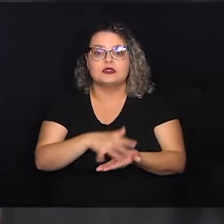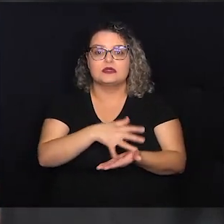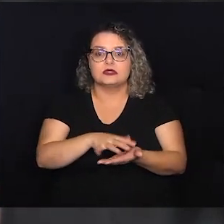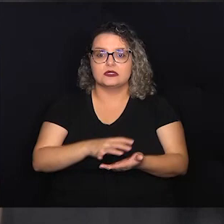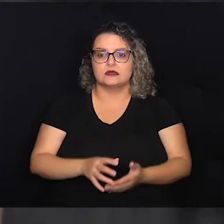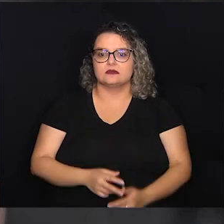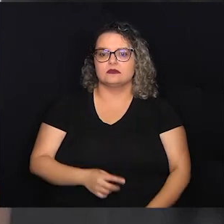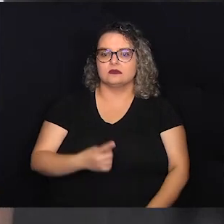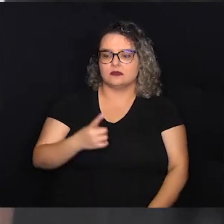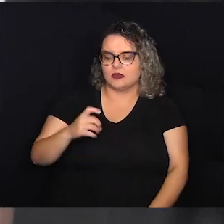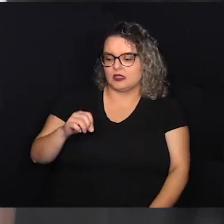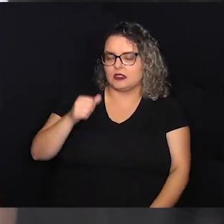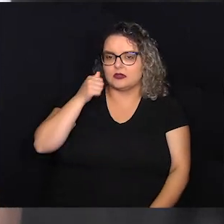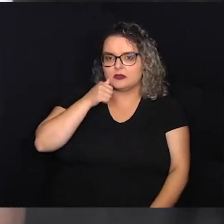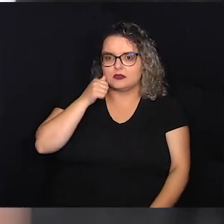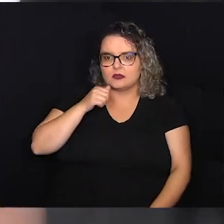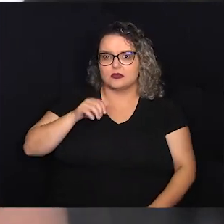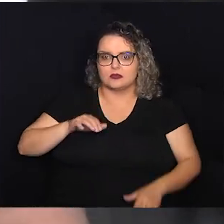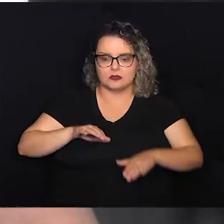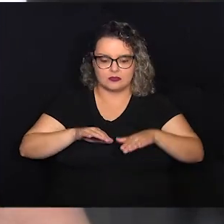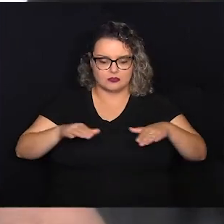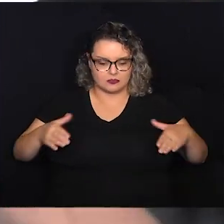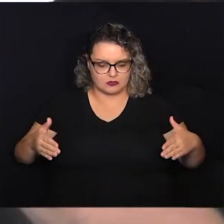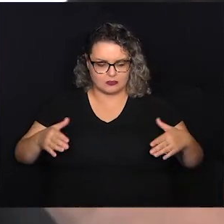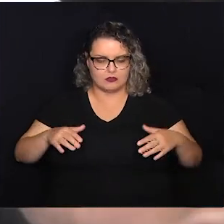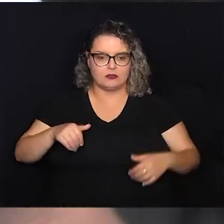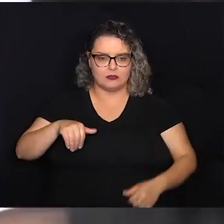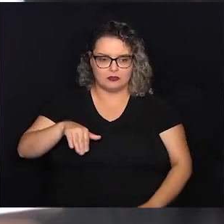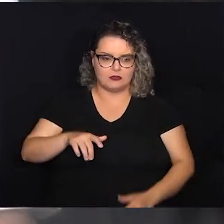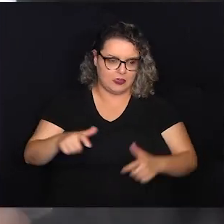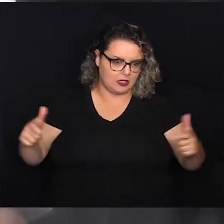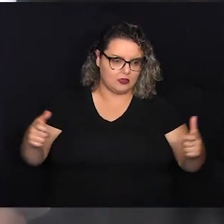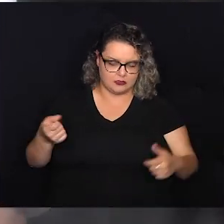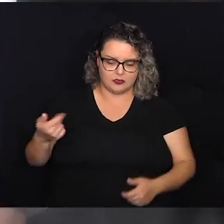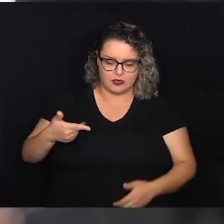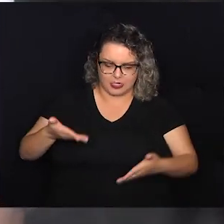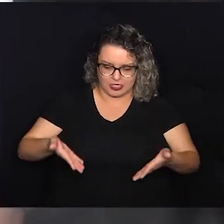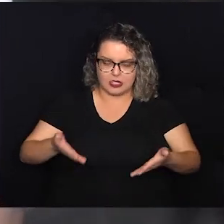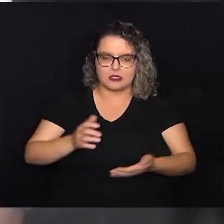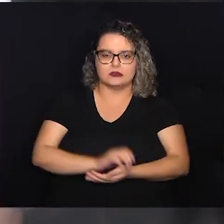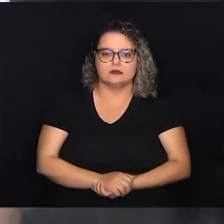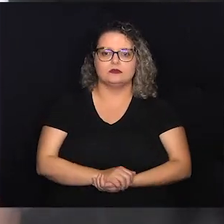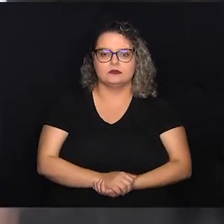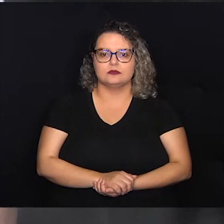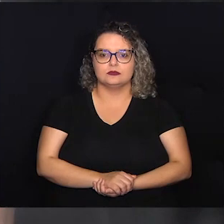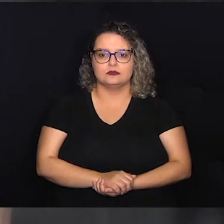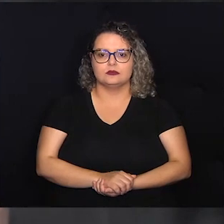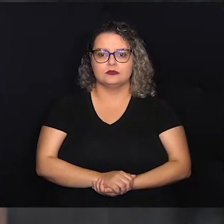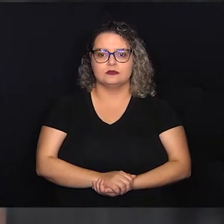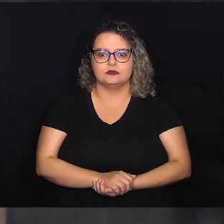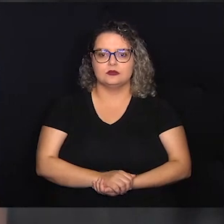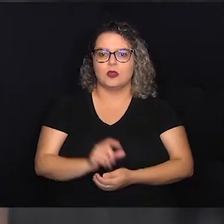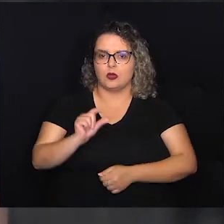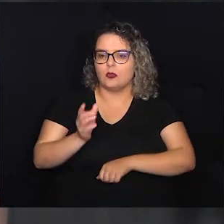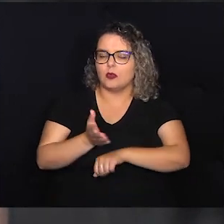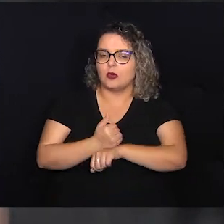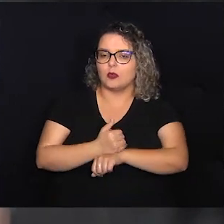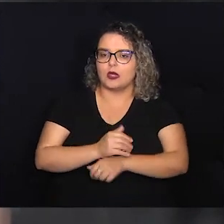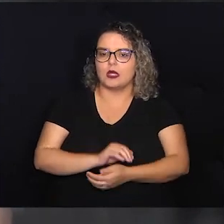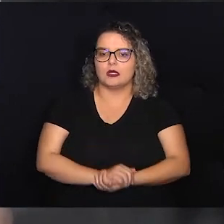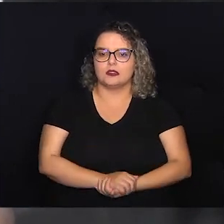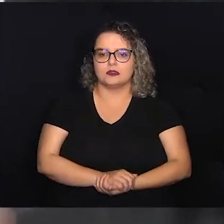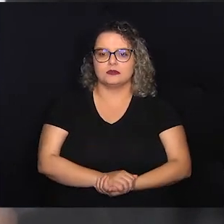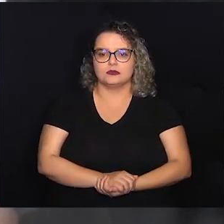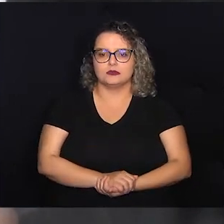E umas 10 mulheres sentadas numa mesa maior do que essa. E tinha passado um pouco